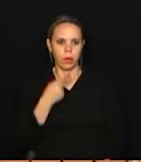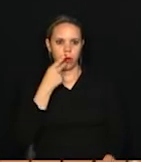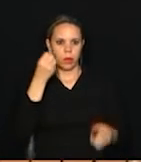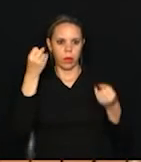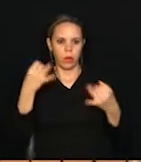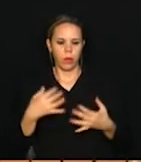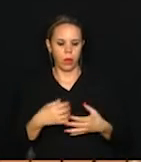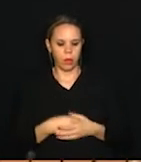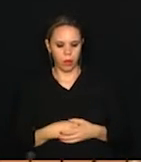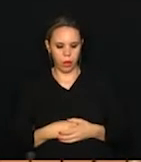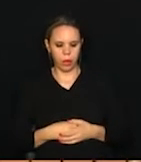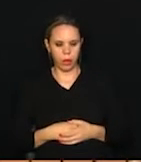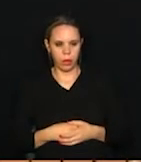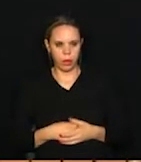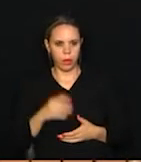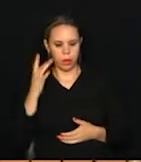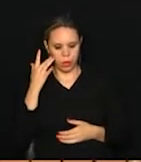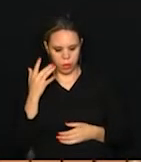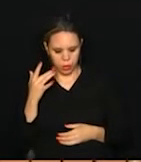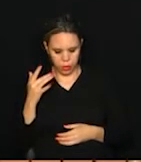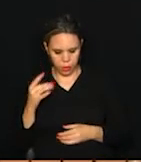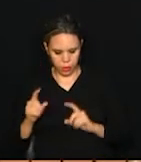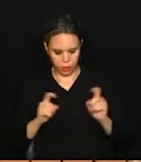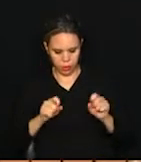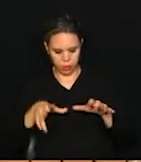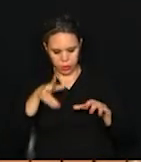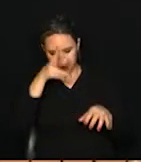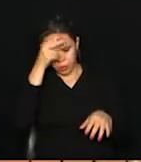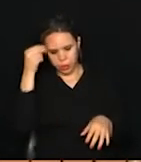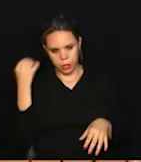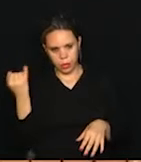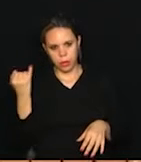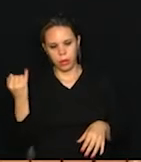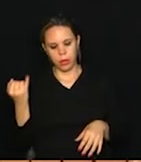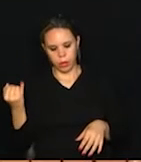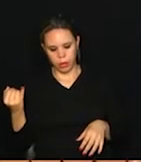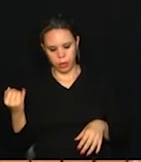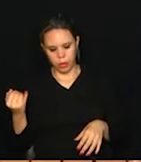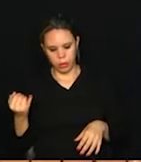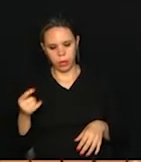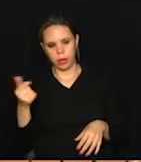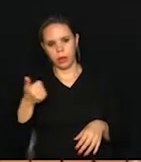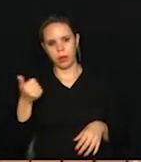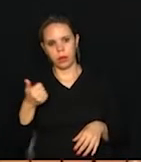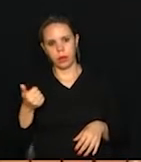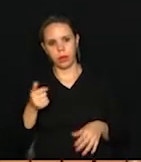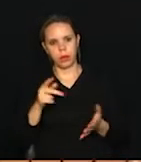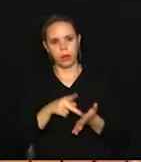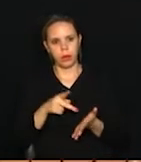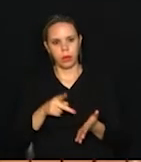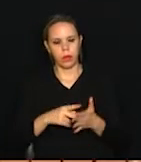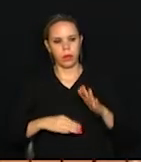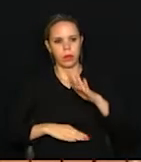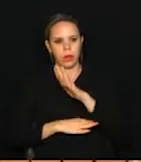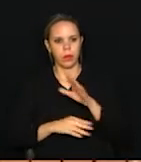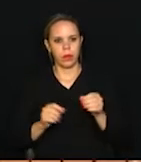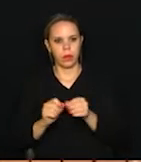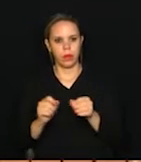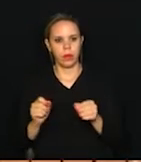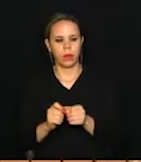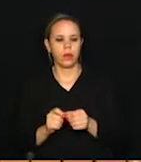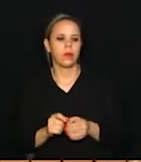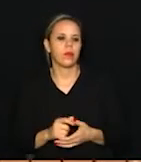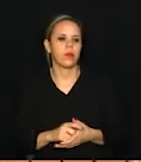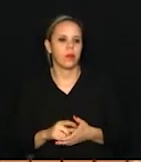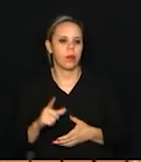explicação. Eu acho que essa audiência pública aqui ela é importante, é a primeira, na verdade, que a Câmara Municipal faz para que